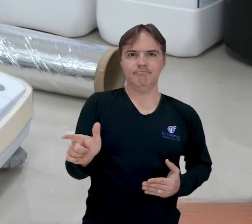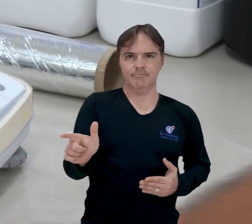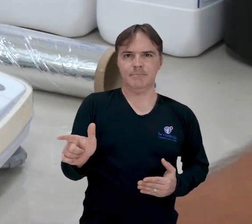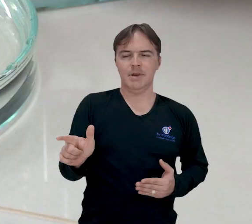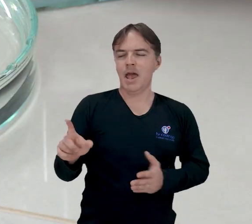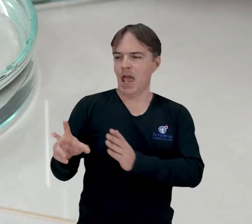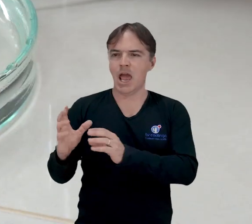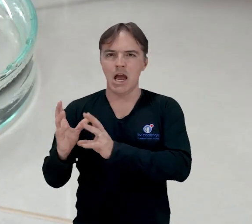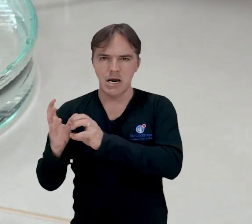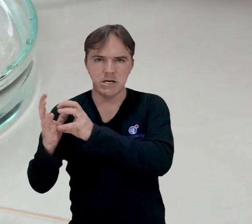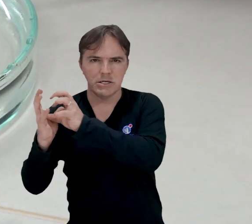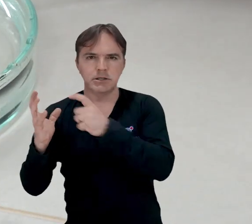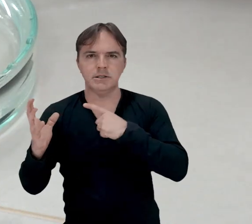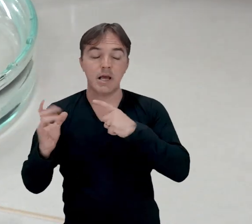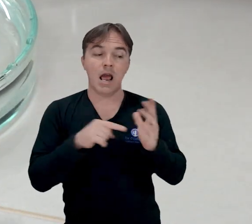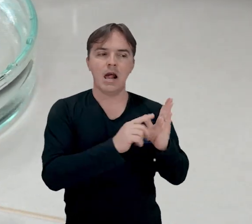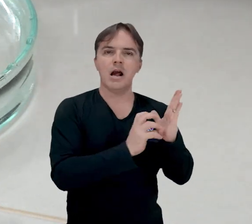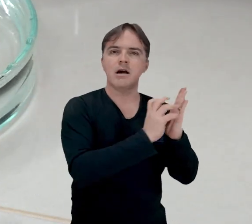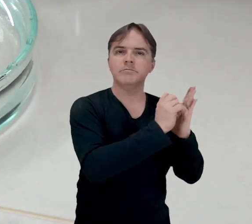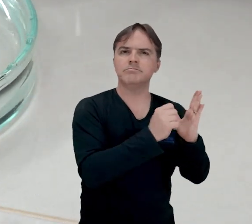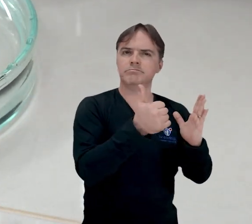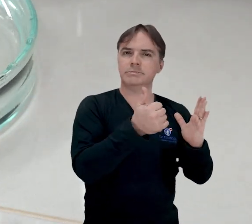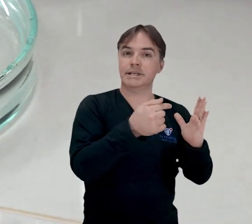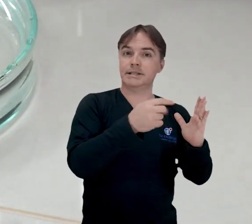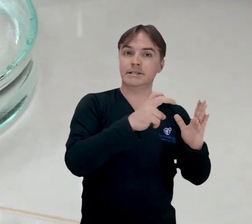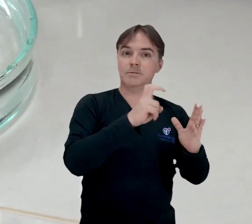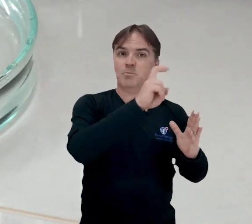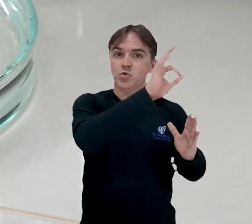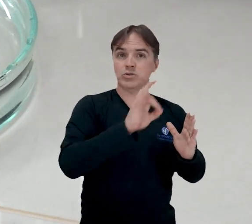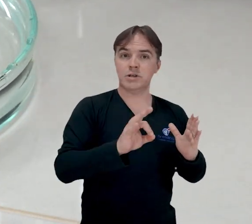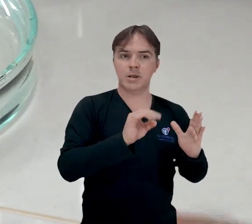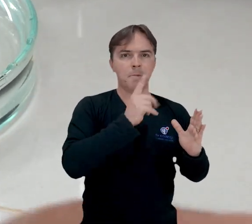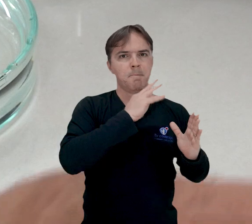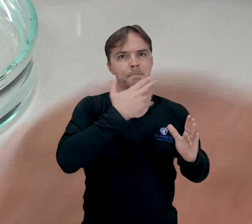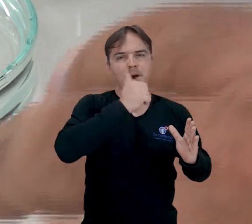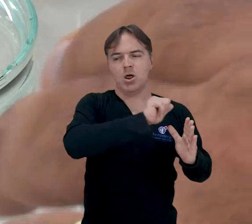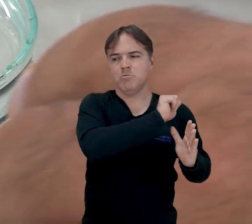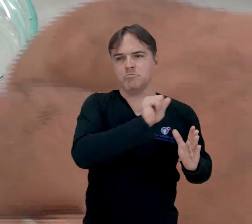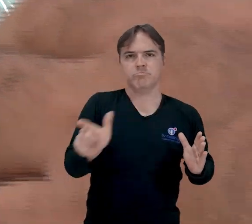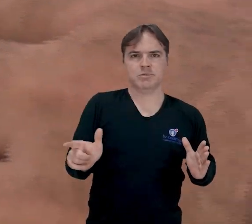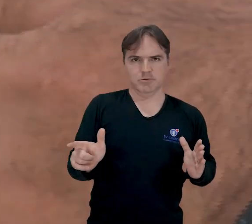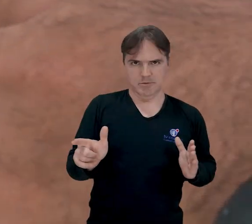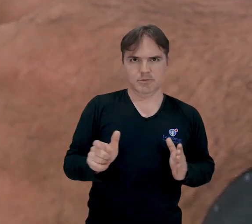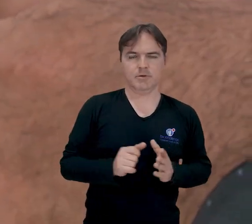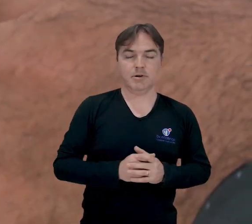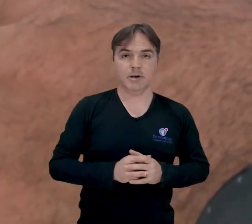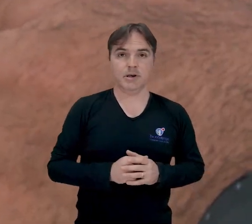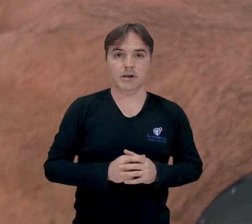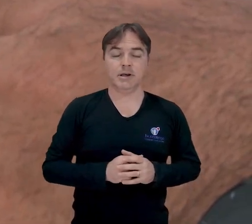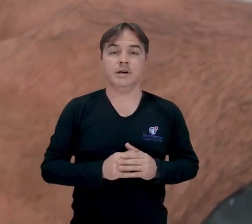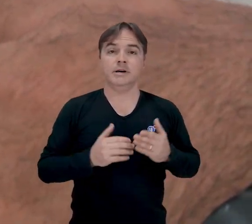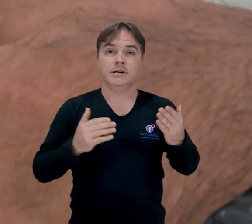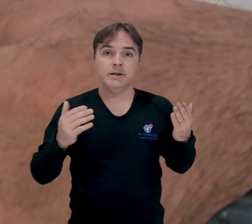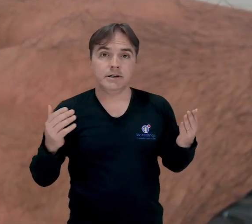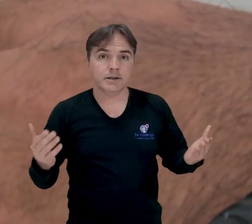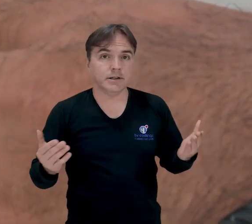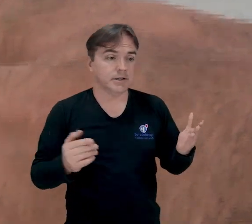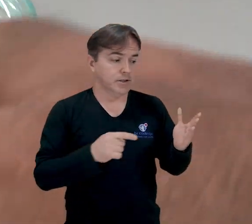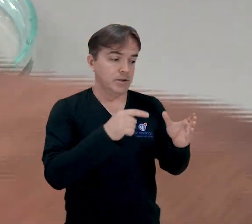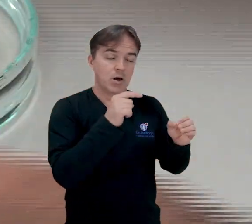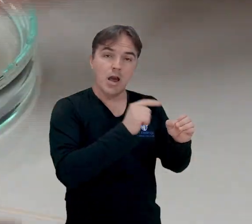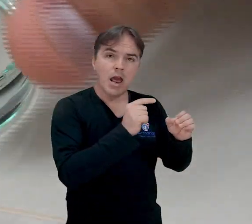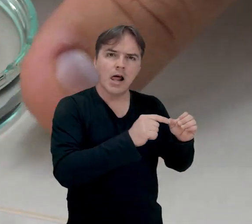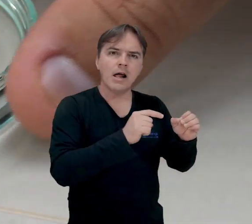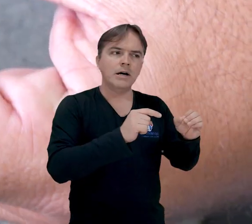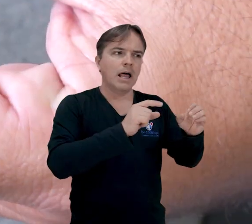Essas colônias elas se formam e funcionam como um material de sacrifício que diminuem a quantidade de degradação devido